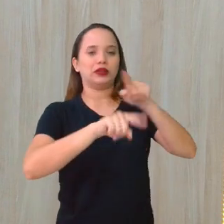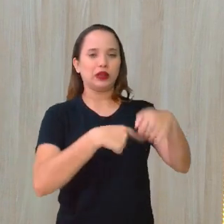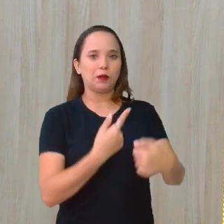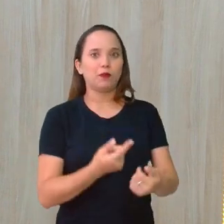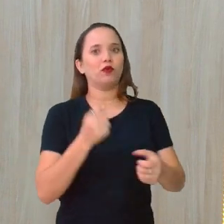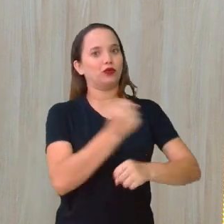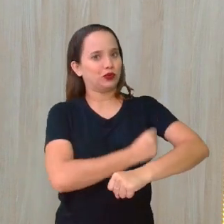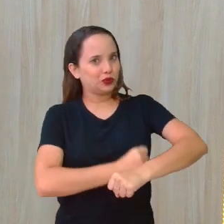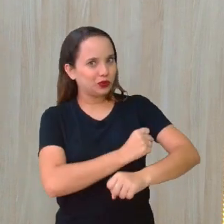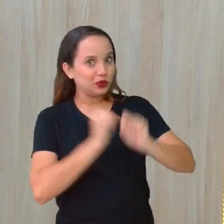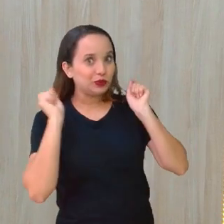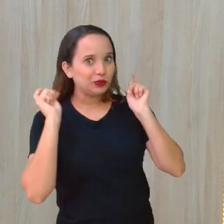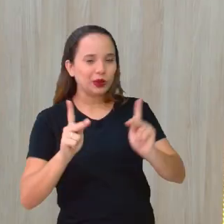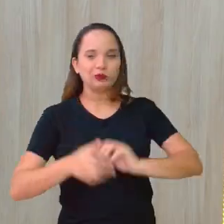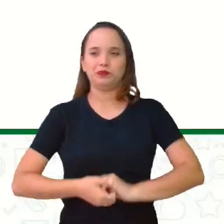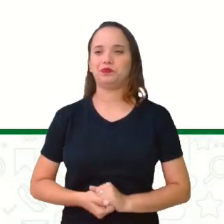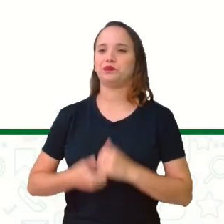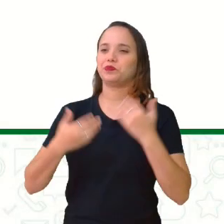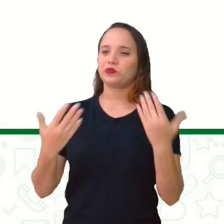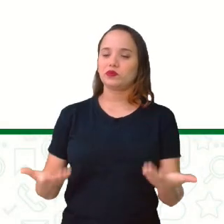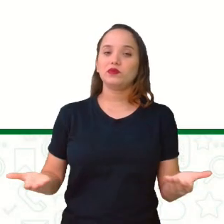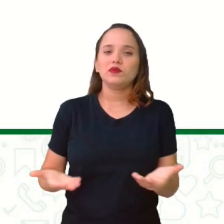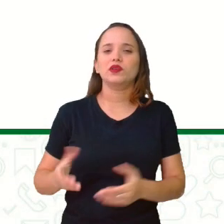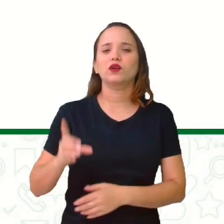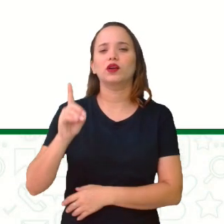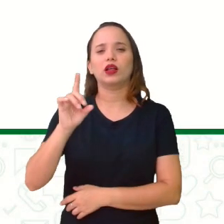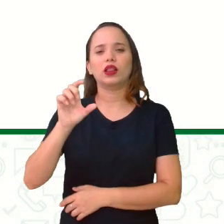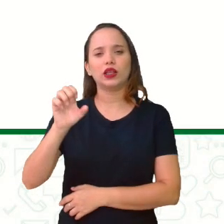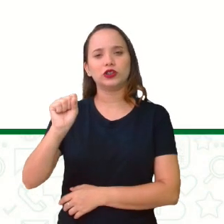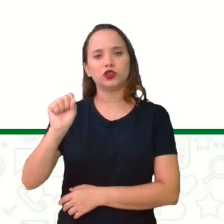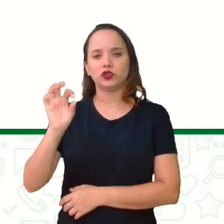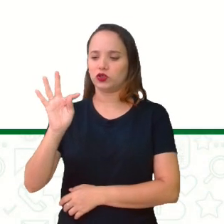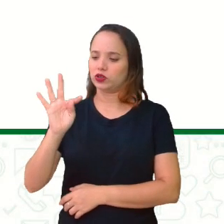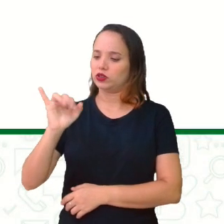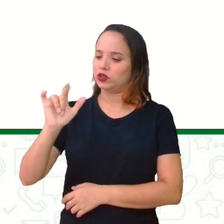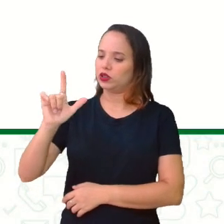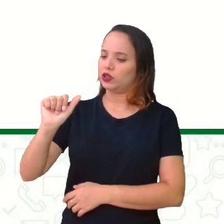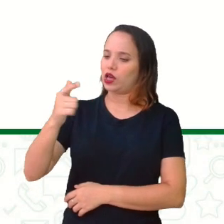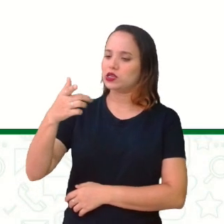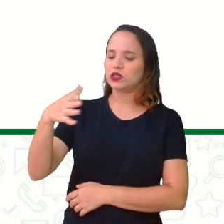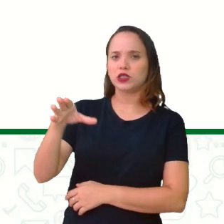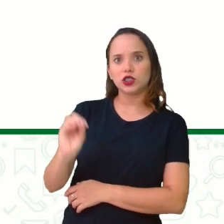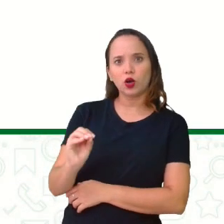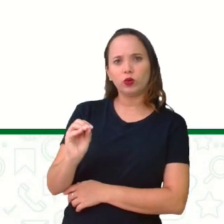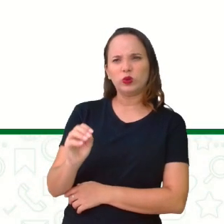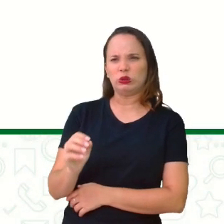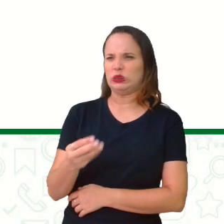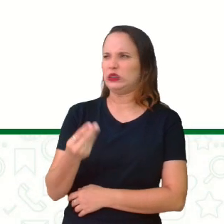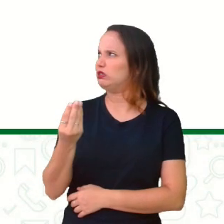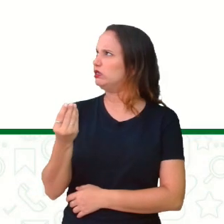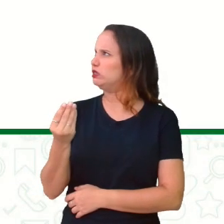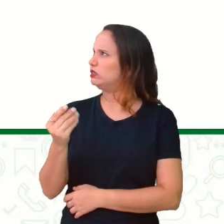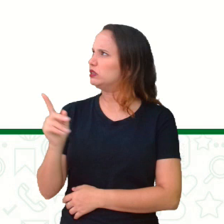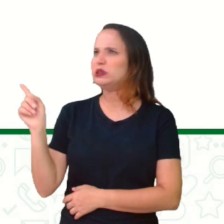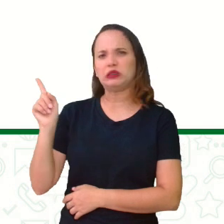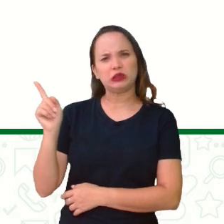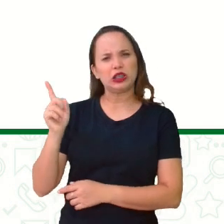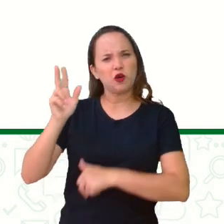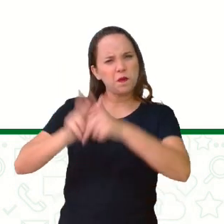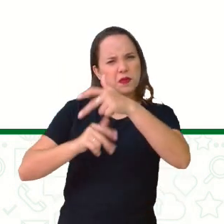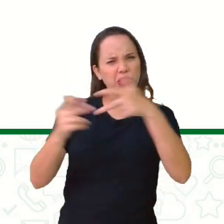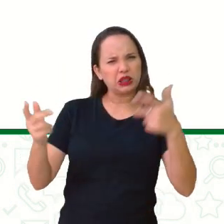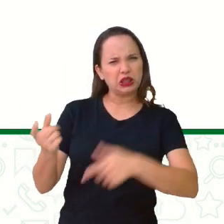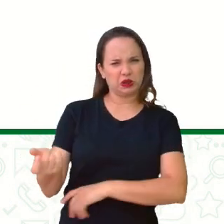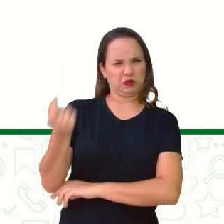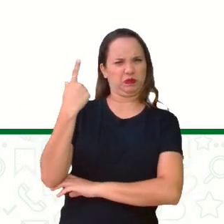ele para cozinhar, tá bom? E a destilação, eita, olha que girigonça que a gente tá vendo aí, não é?